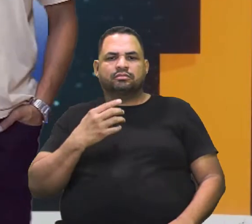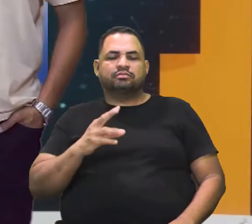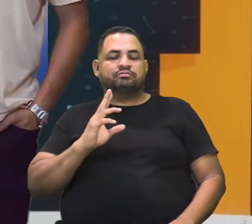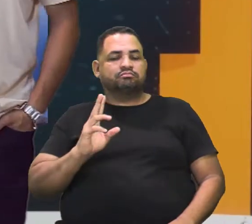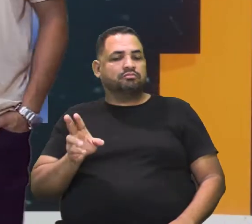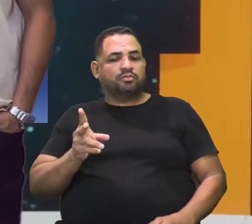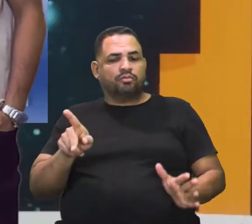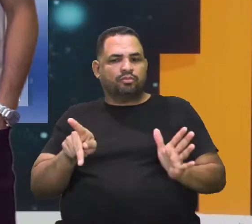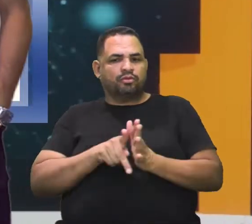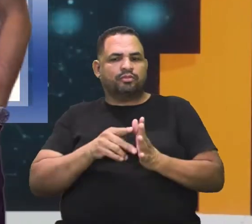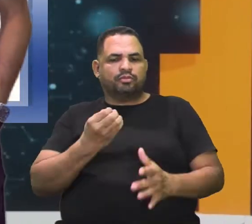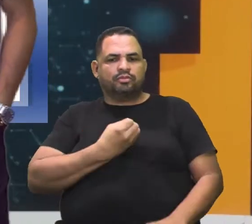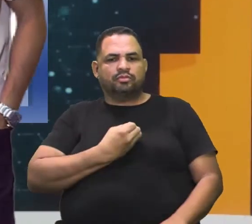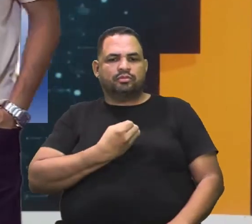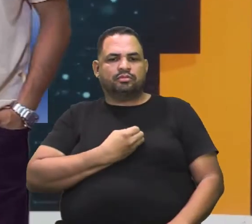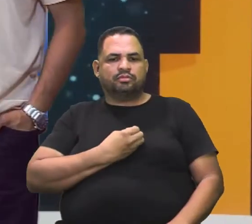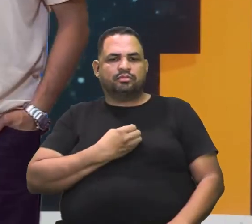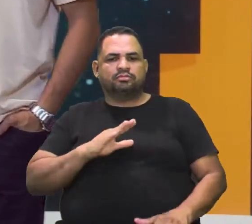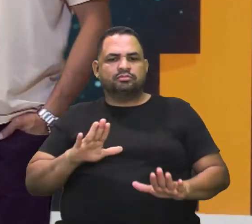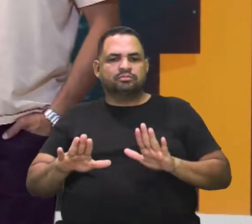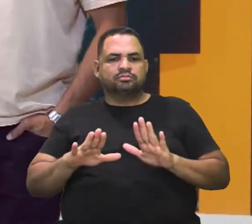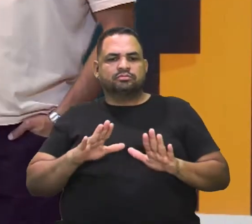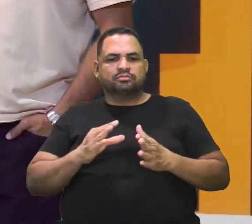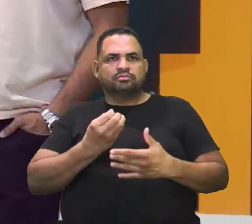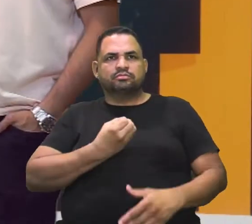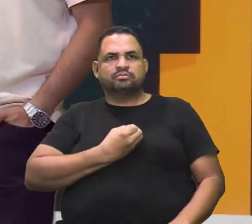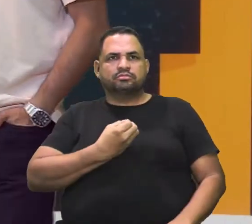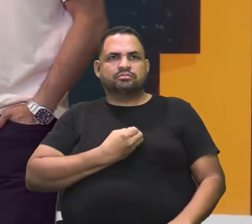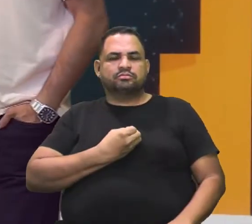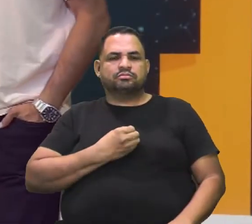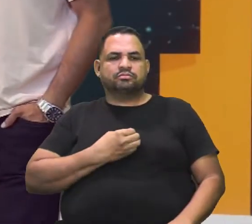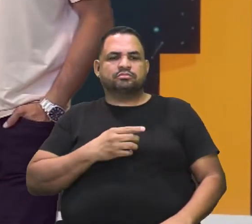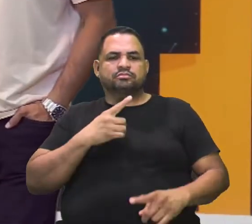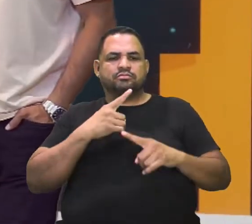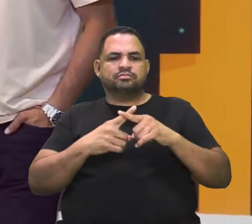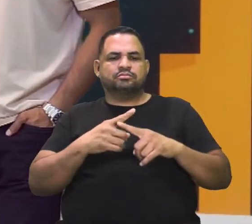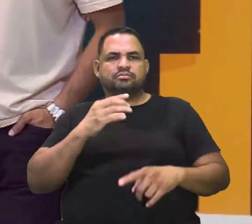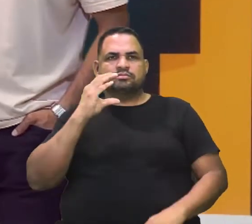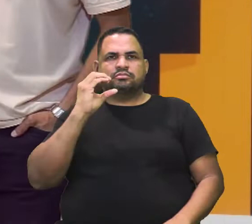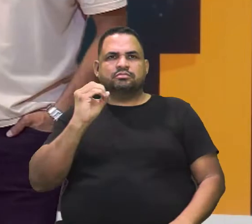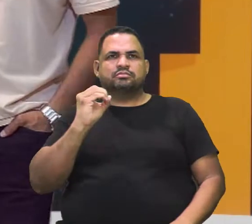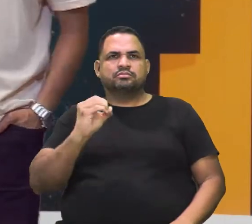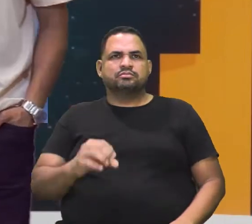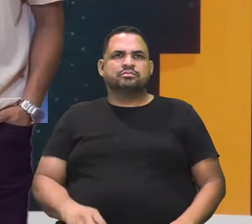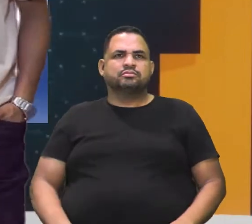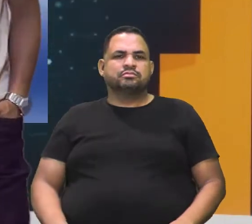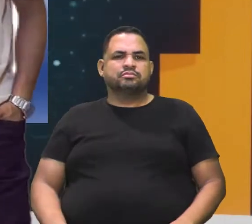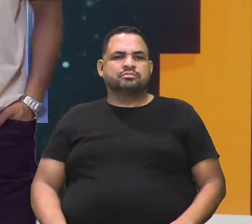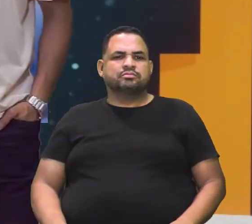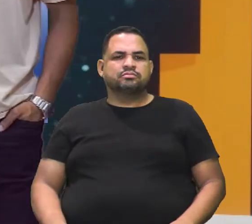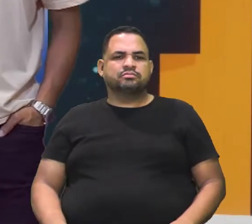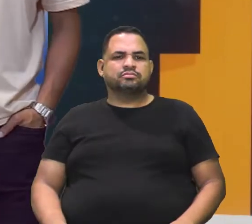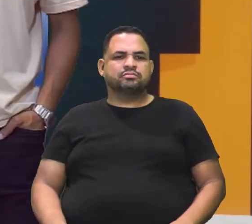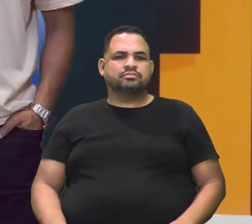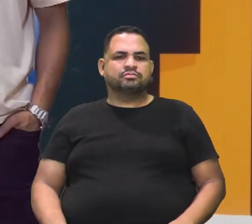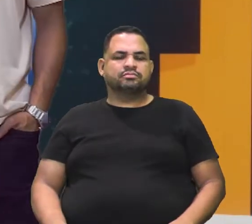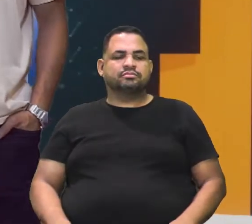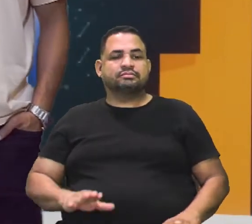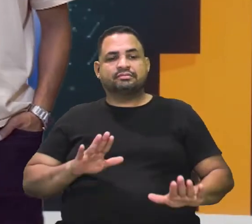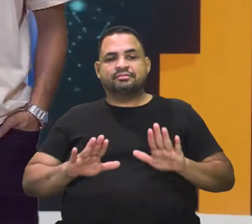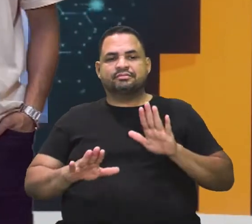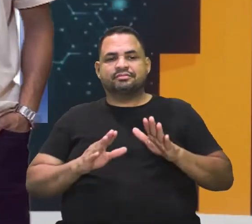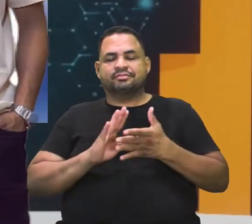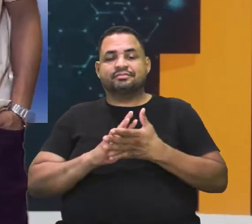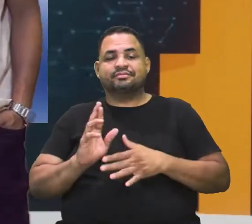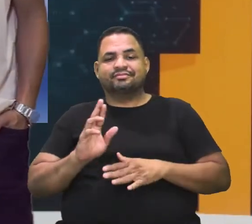ele mesmo ou depende do número que eu vou multiplicar por zero? Depende de quem tá